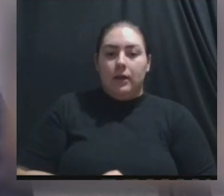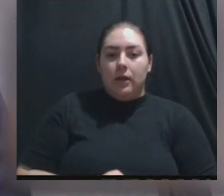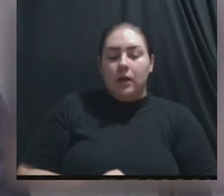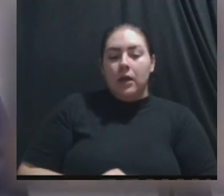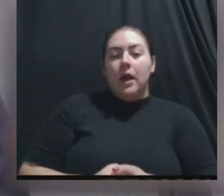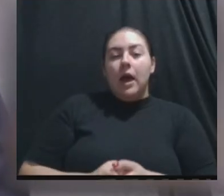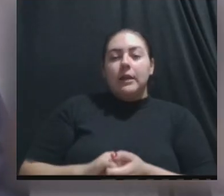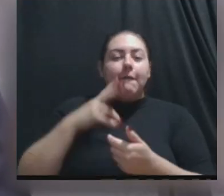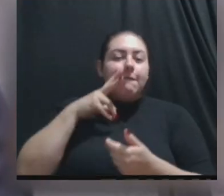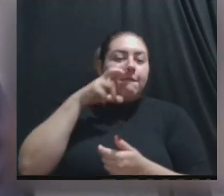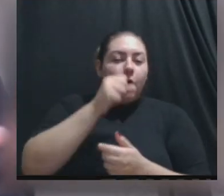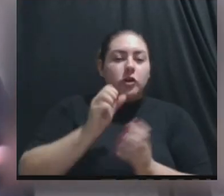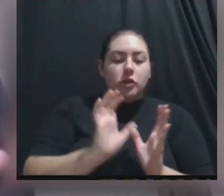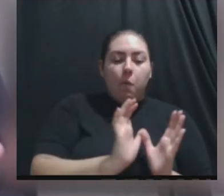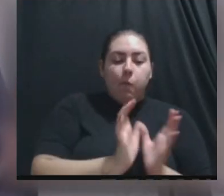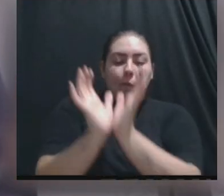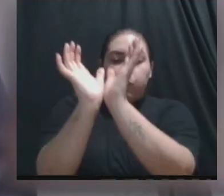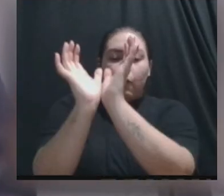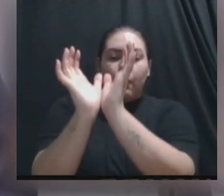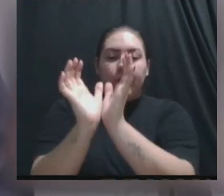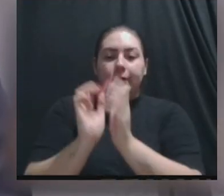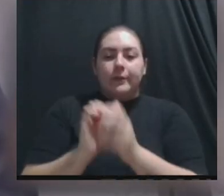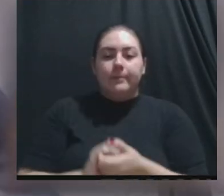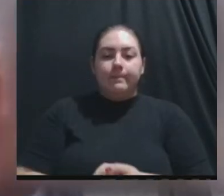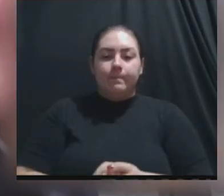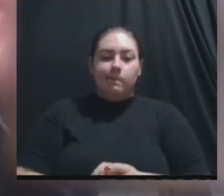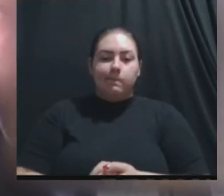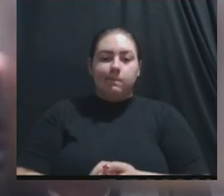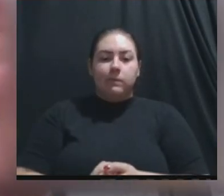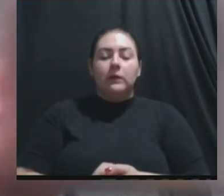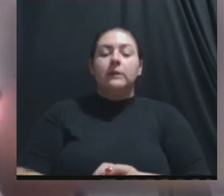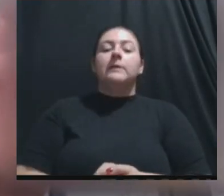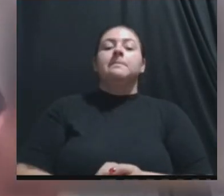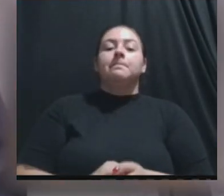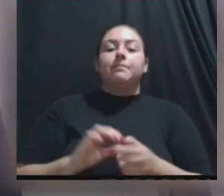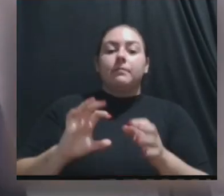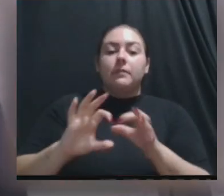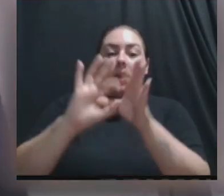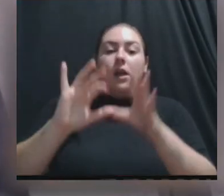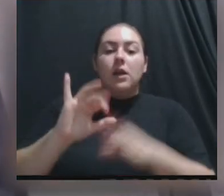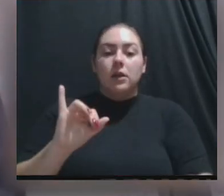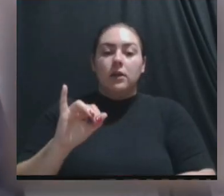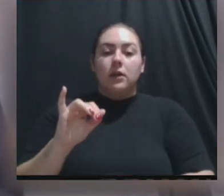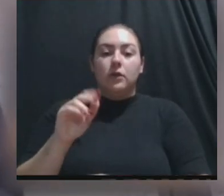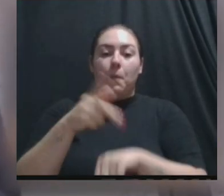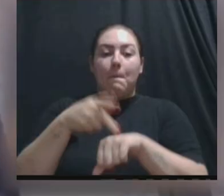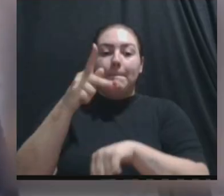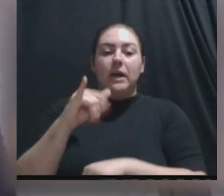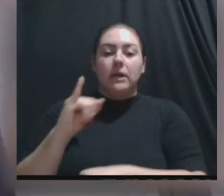a reconquista, para a liberação da Itália, do jugo do chamado eixo